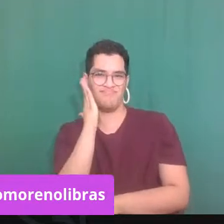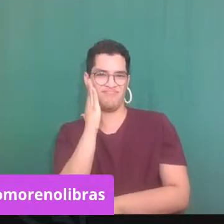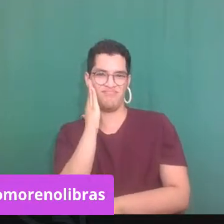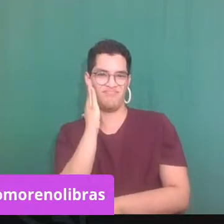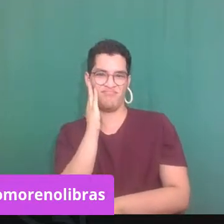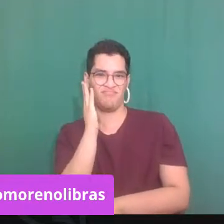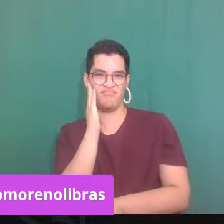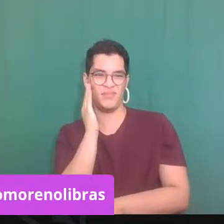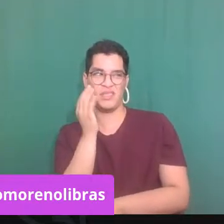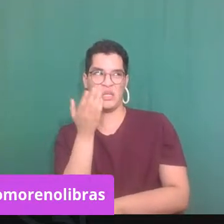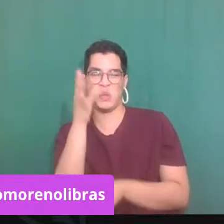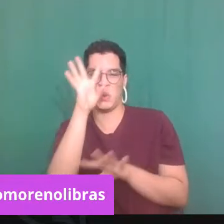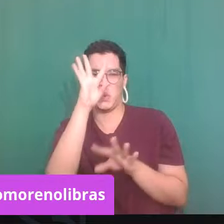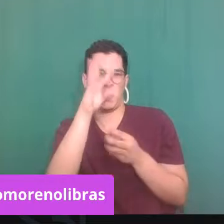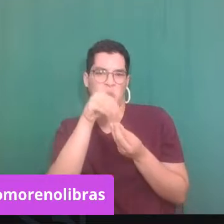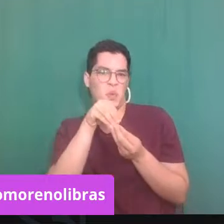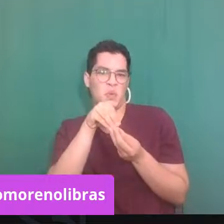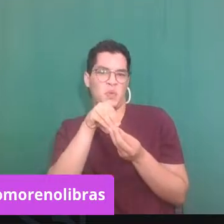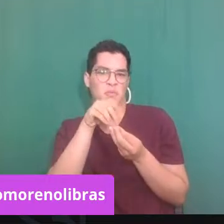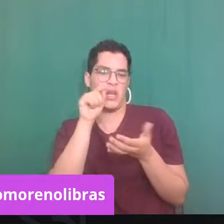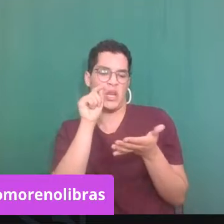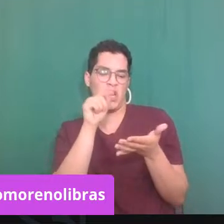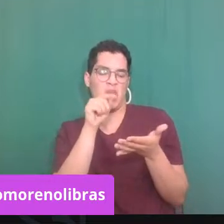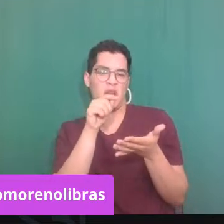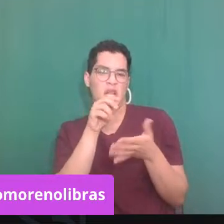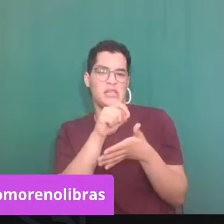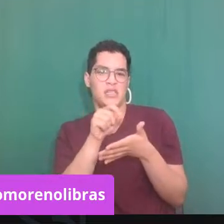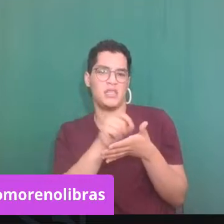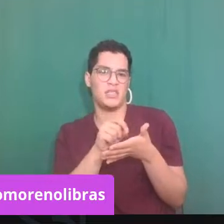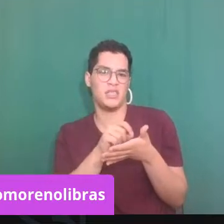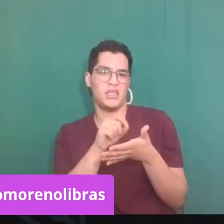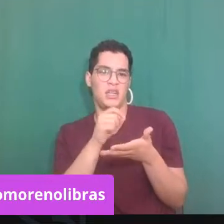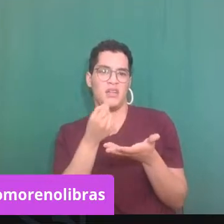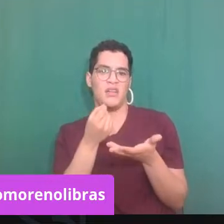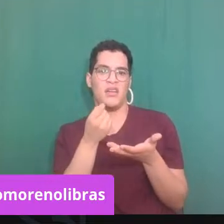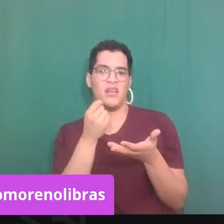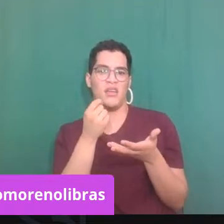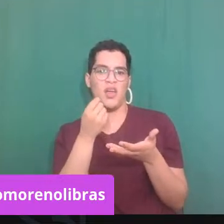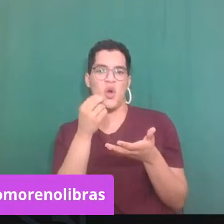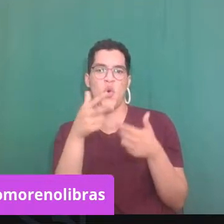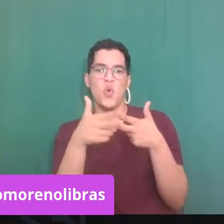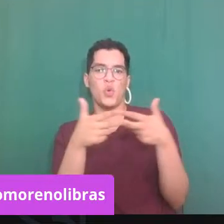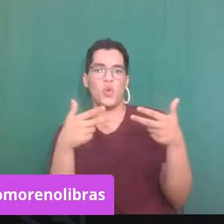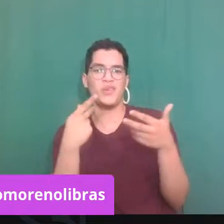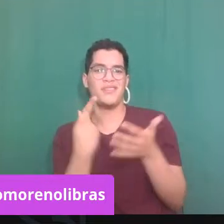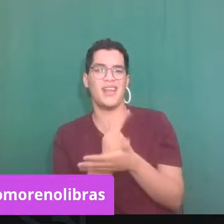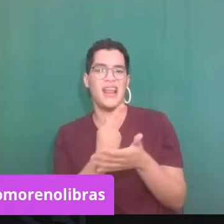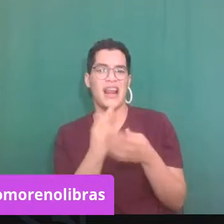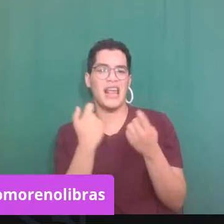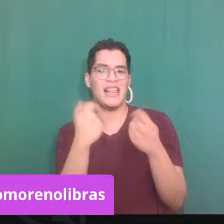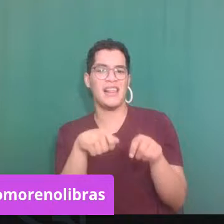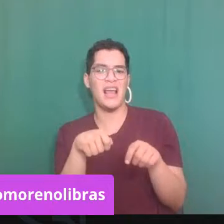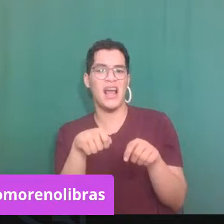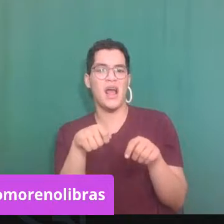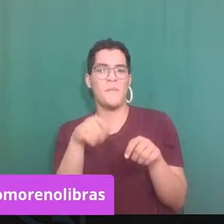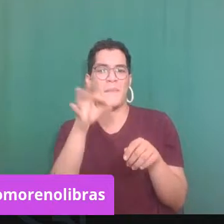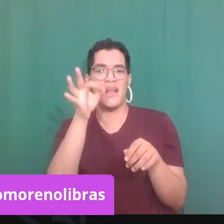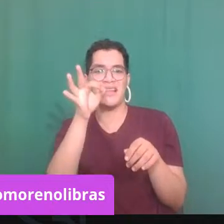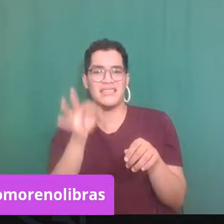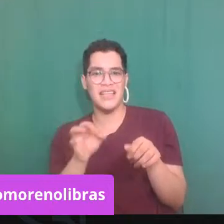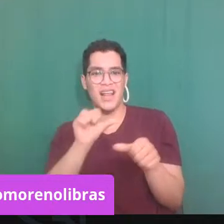escreveu, mapear as questões que ele precisa melhorar, né, e